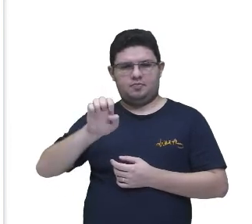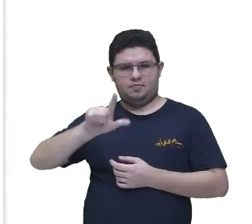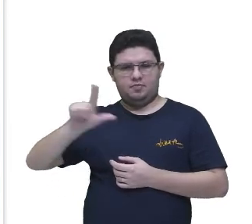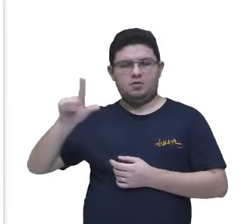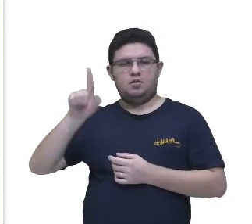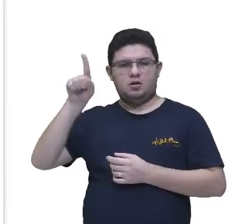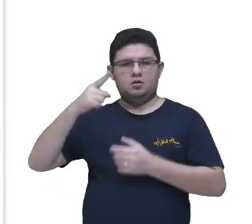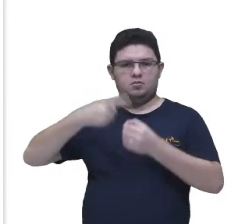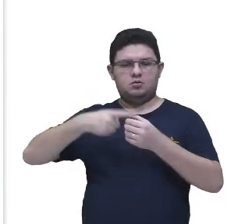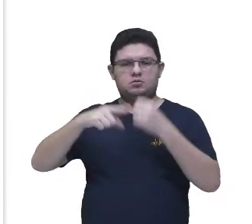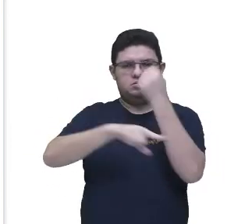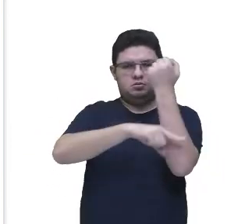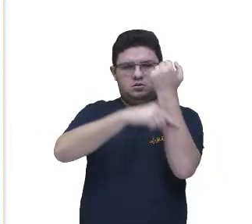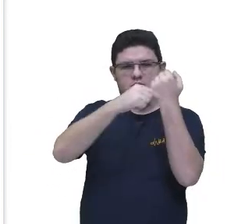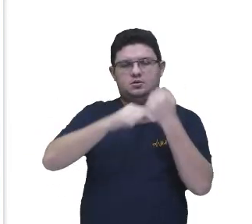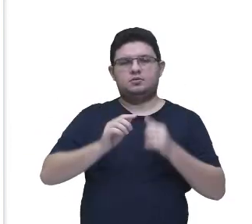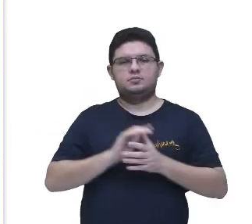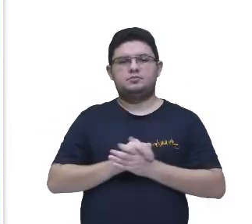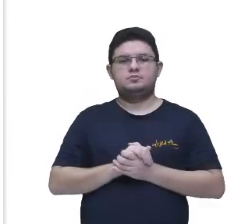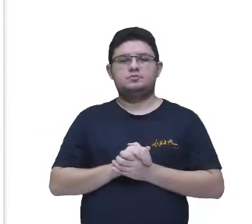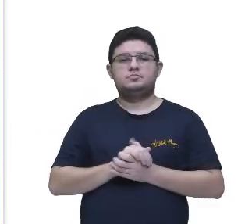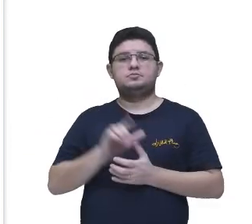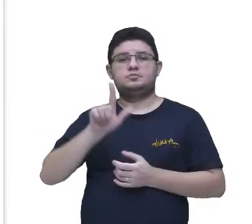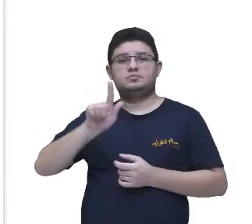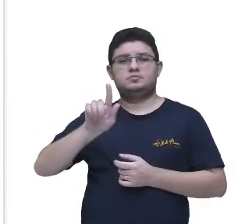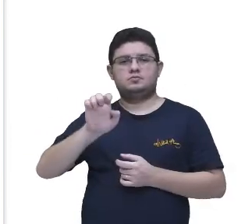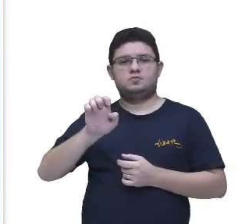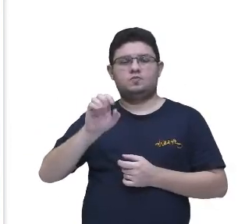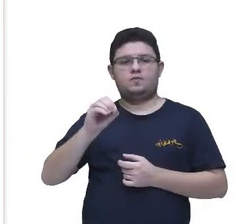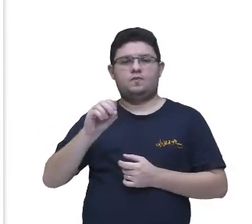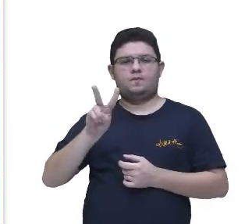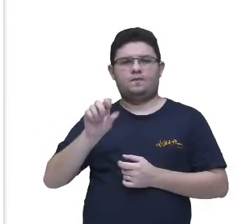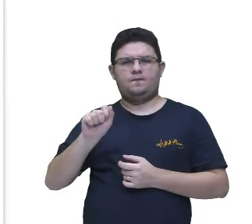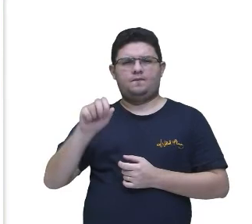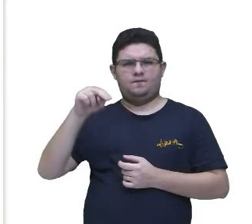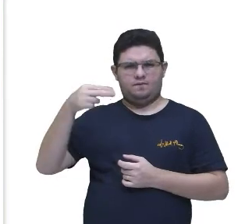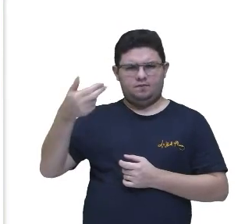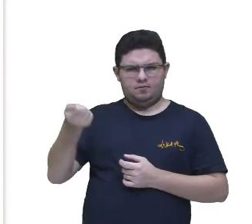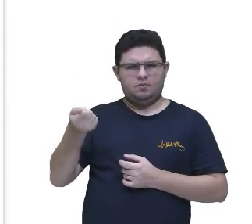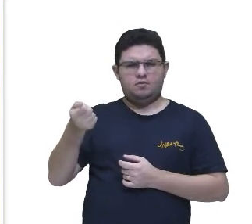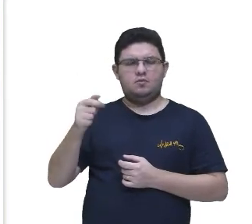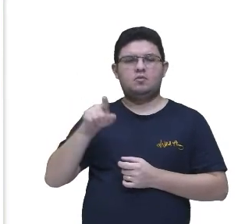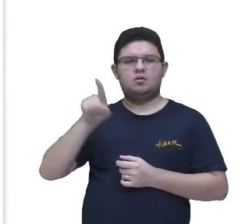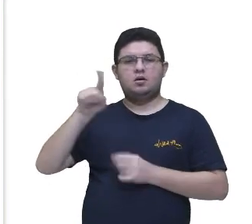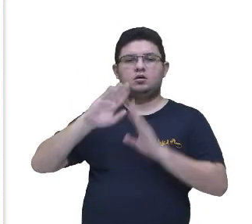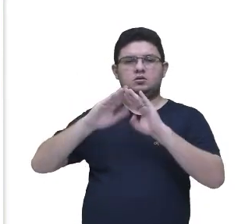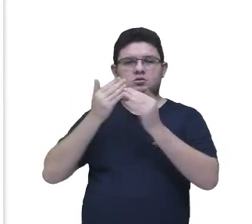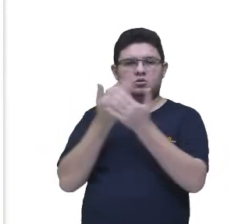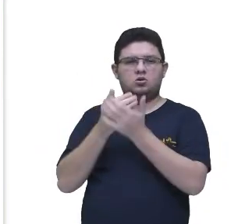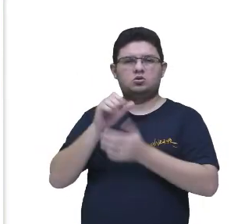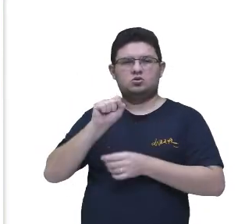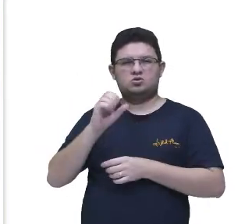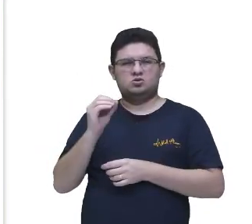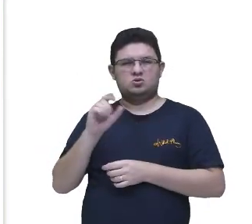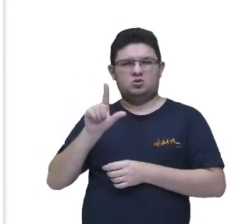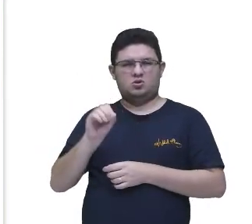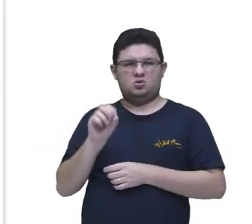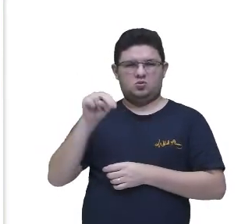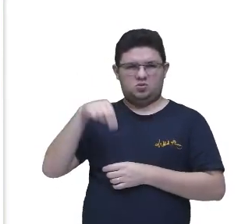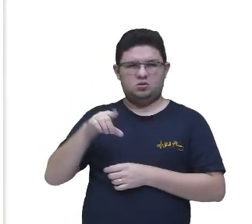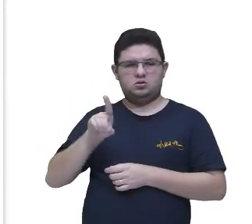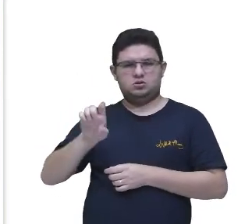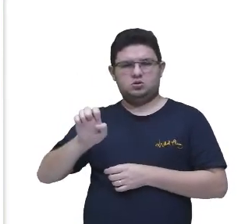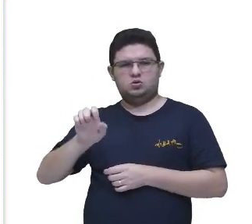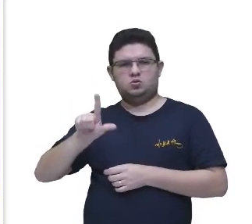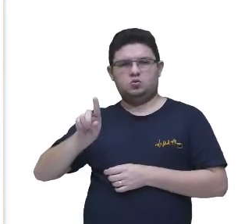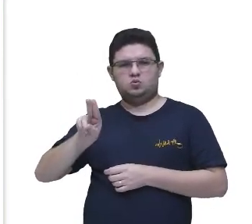repetiu aqui. Aí foi a Giovana, do Solon de Lucena, também colocou a letra A como resposta correta. Aí a Isabelle colocou questão